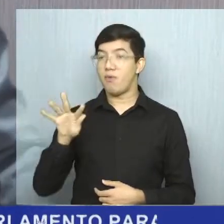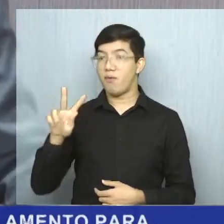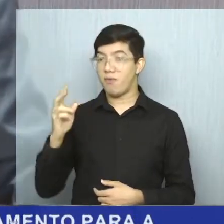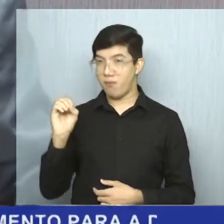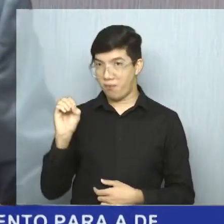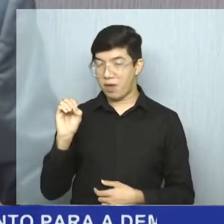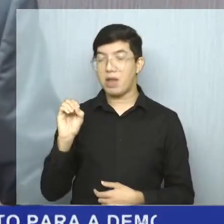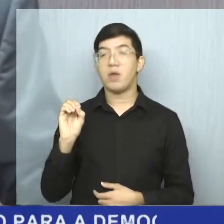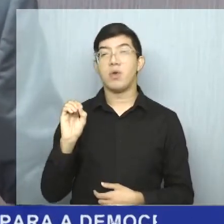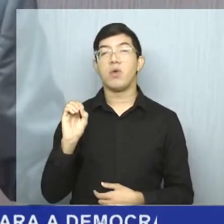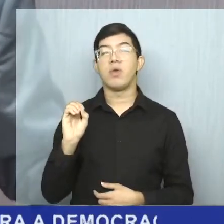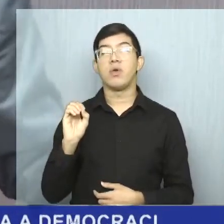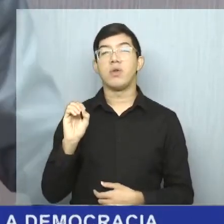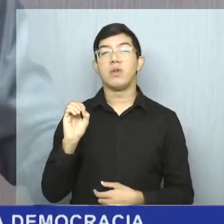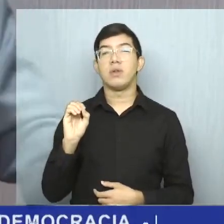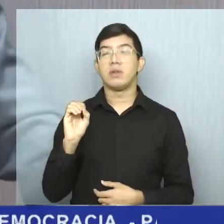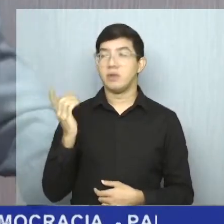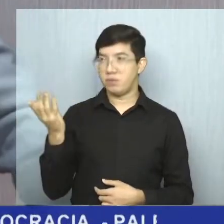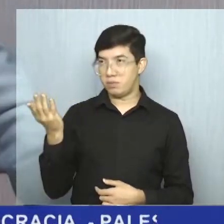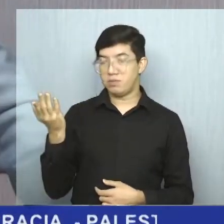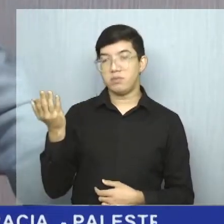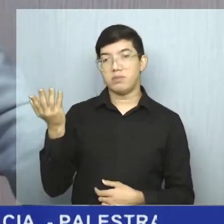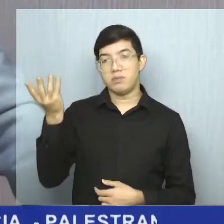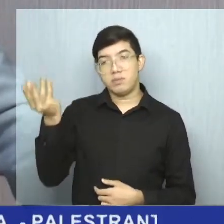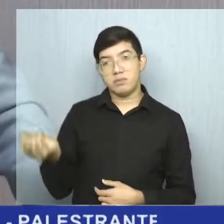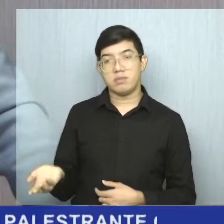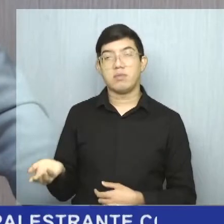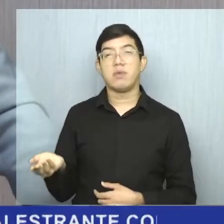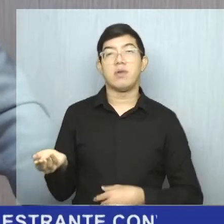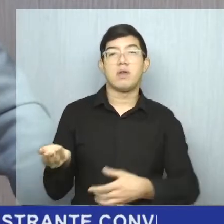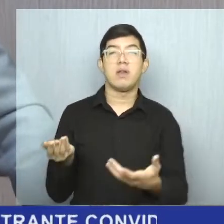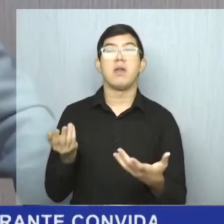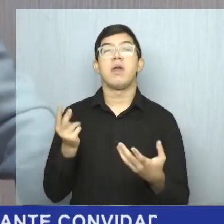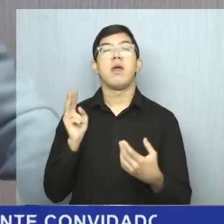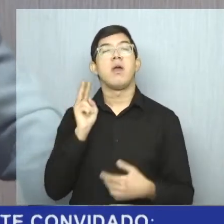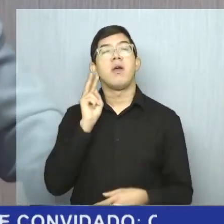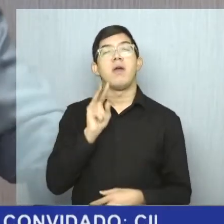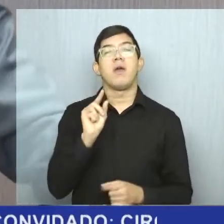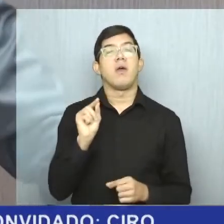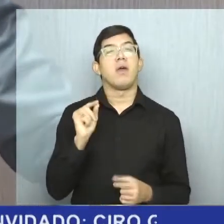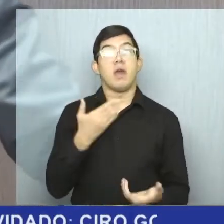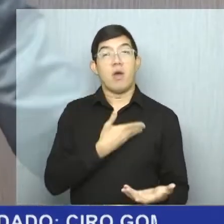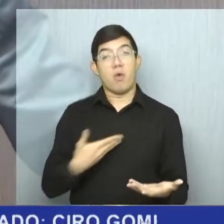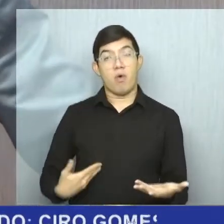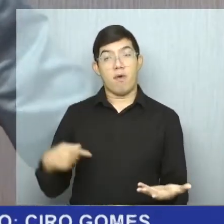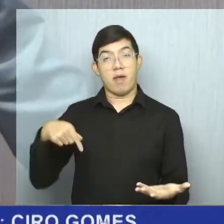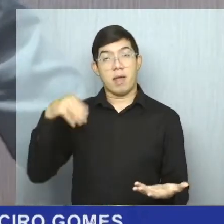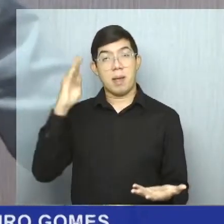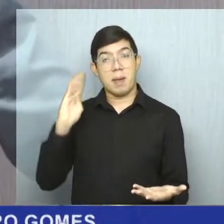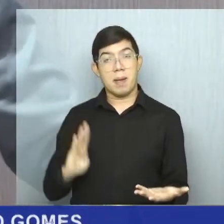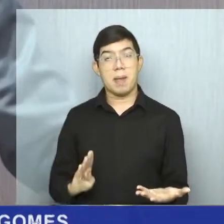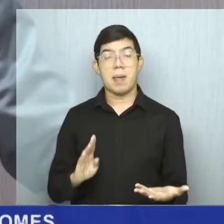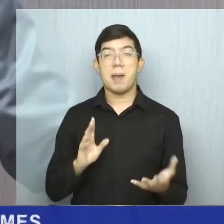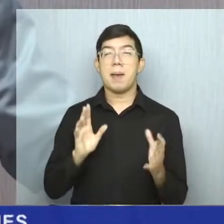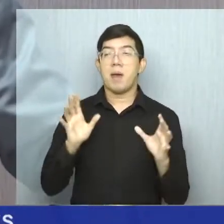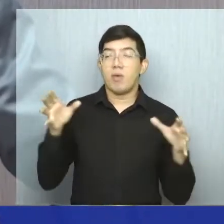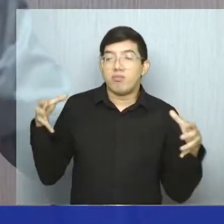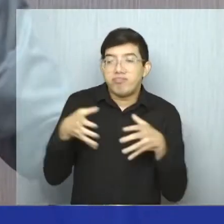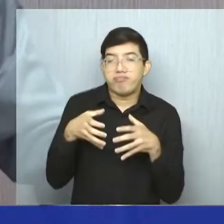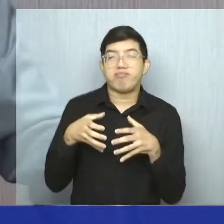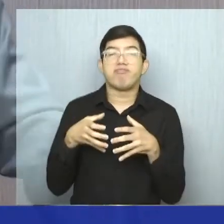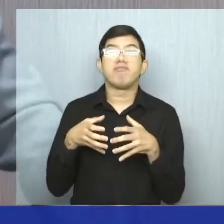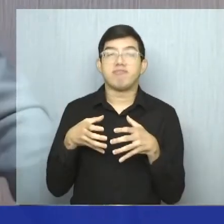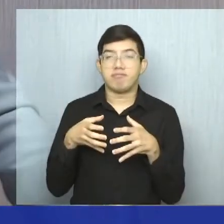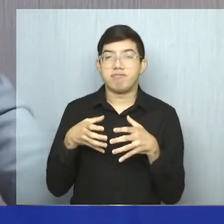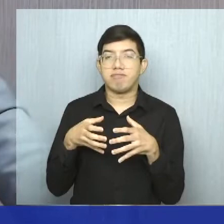parlamento brasileiro vira praticamente um grande ajuntamento municipalista. Eu